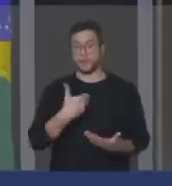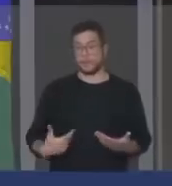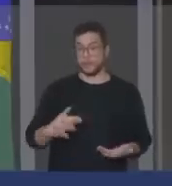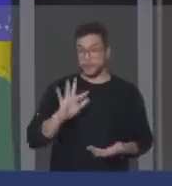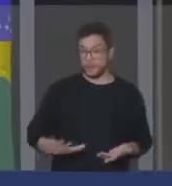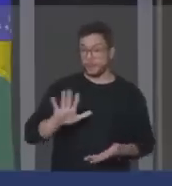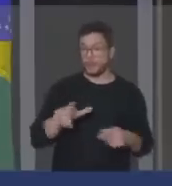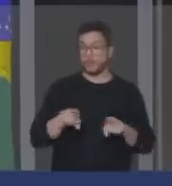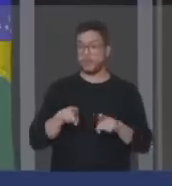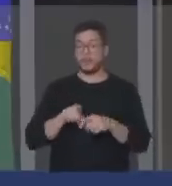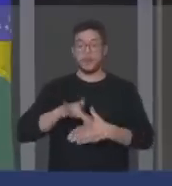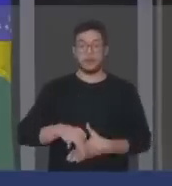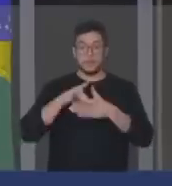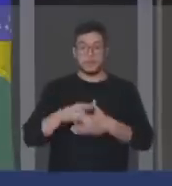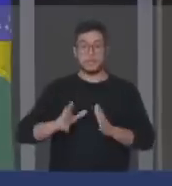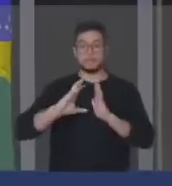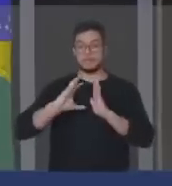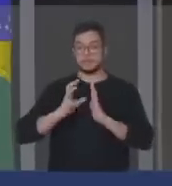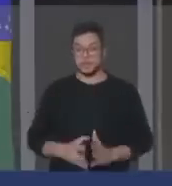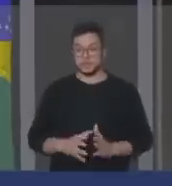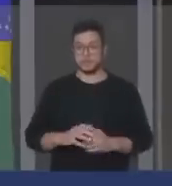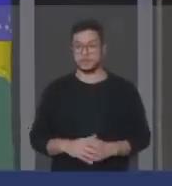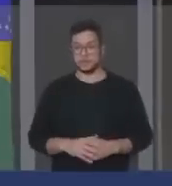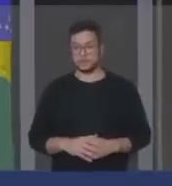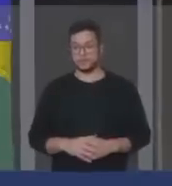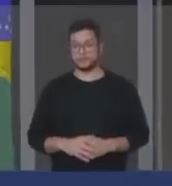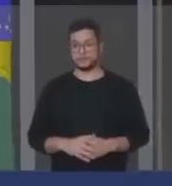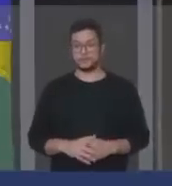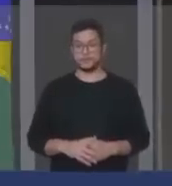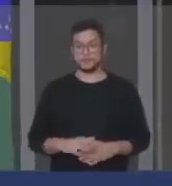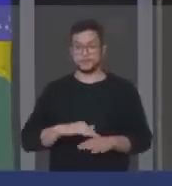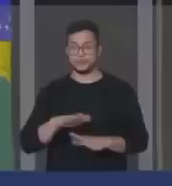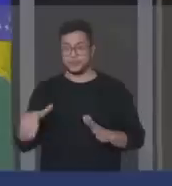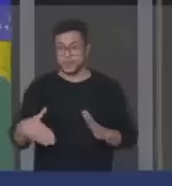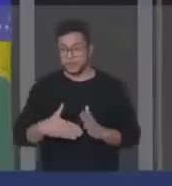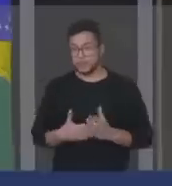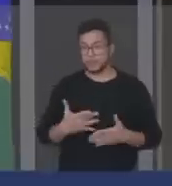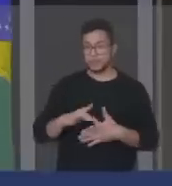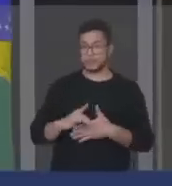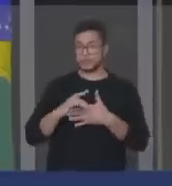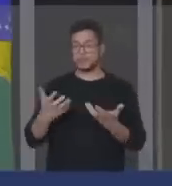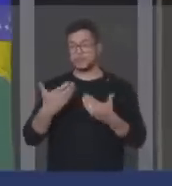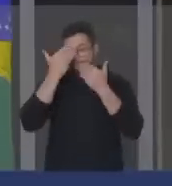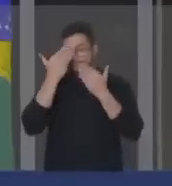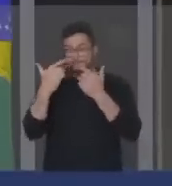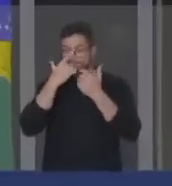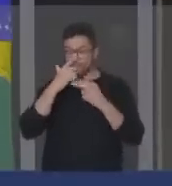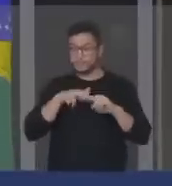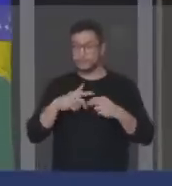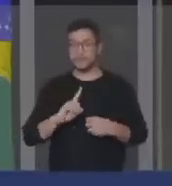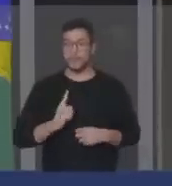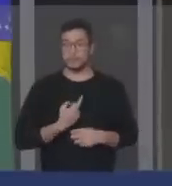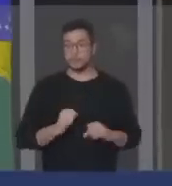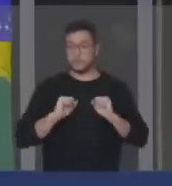aos líderes partidários aqui na casa, líder Guimarães, a todos, em nome do líder Guimarães, o meu agradecimento pela oportunidade que